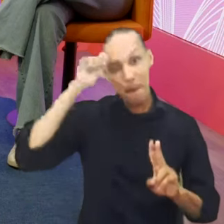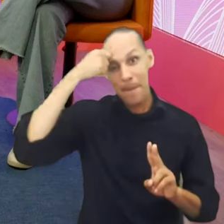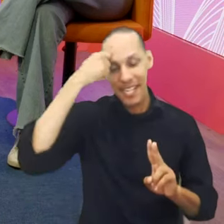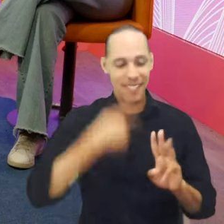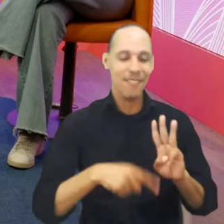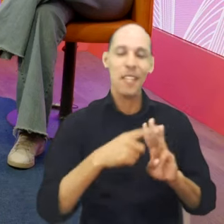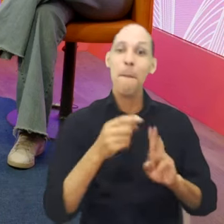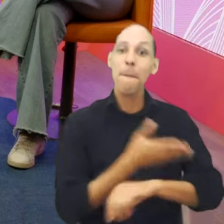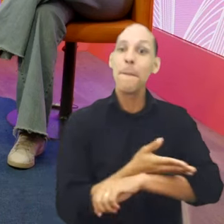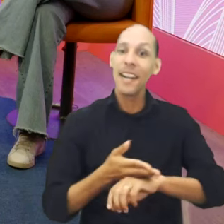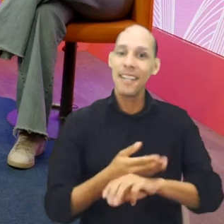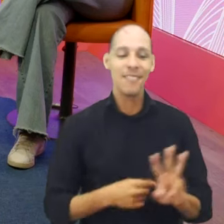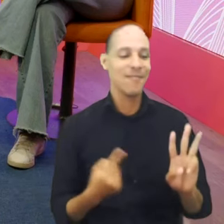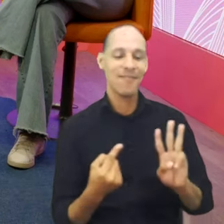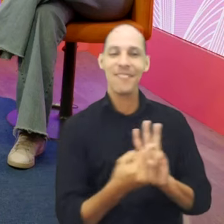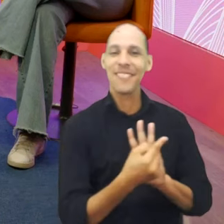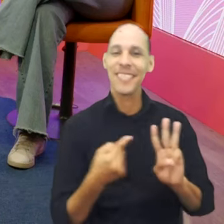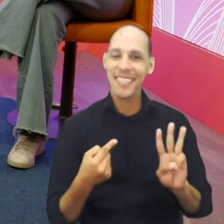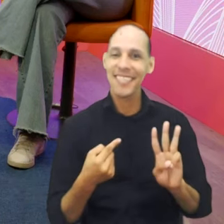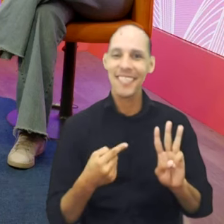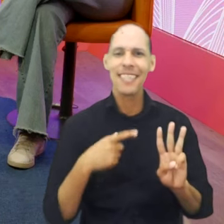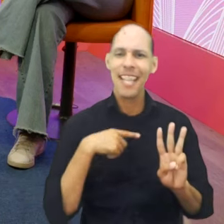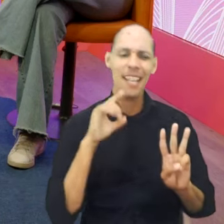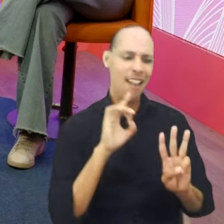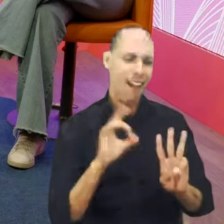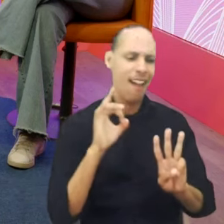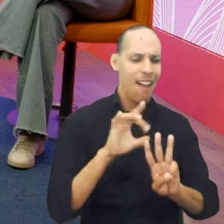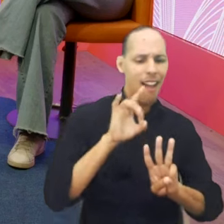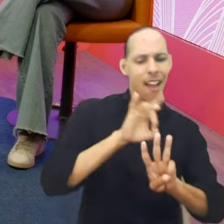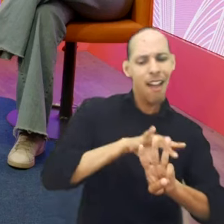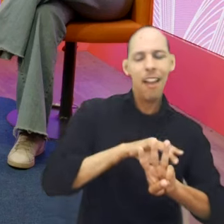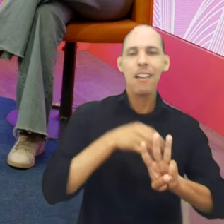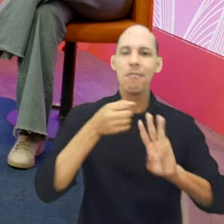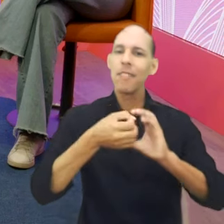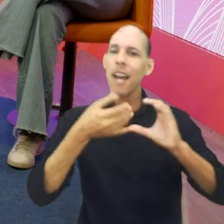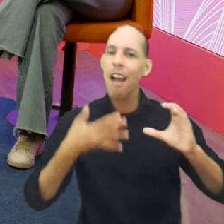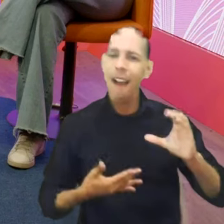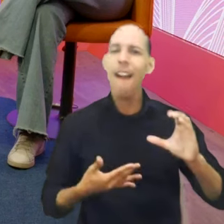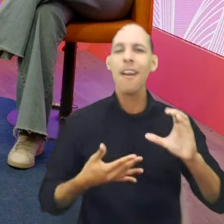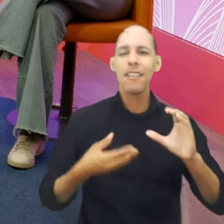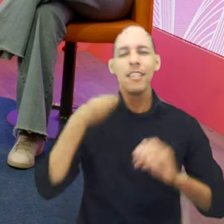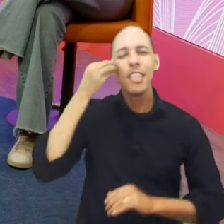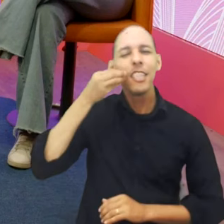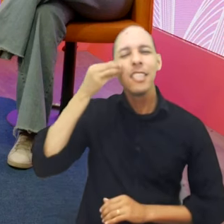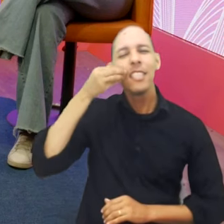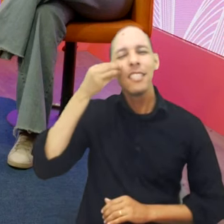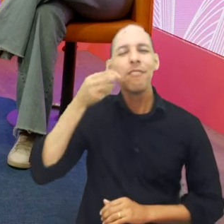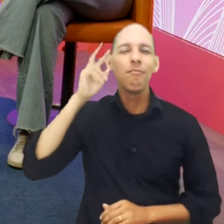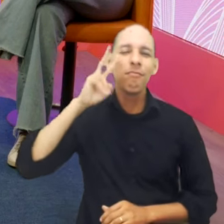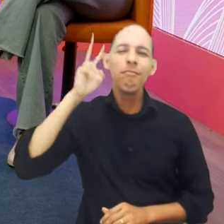temos uma mulher branca, porque cada uma traz, com suas características e seus recortes,